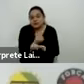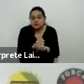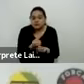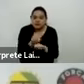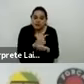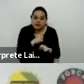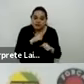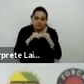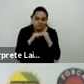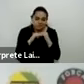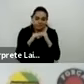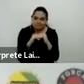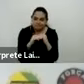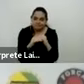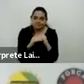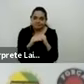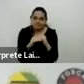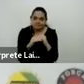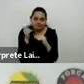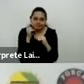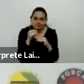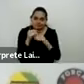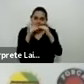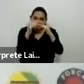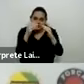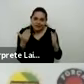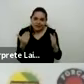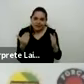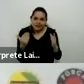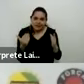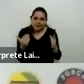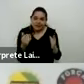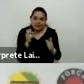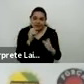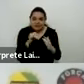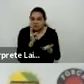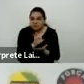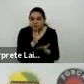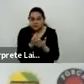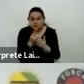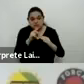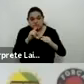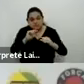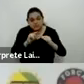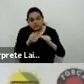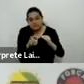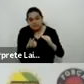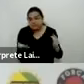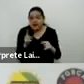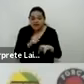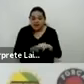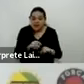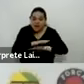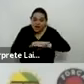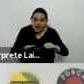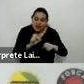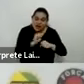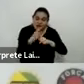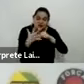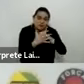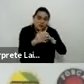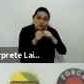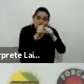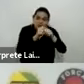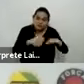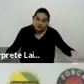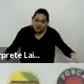estagnada. E ela vai, se ela continuar assim, quando terminar a pandemia, a gente vai ter que ficar juntando os cacos, vai ser